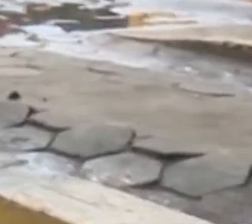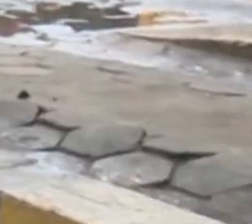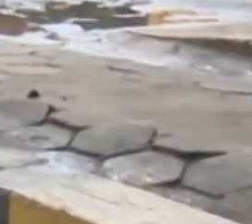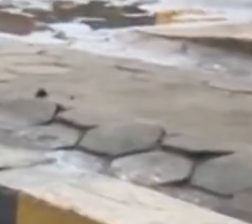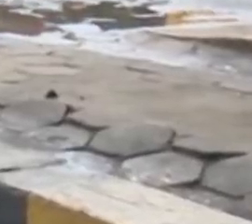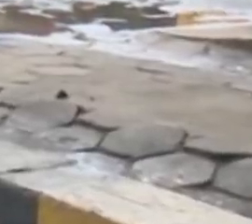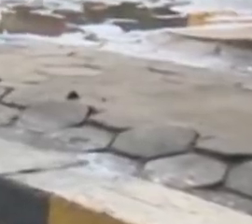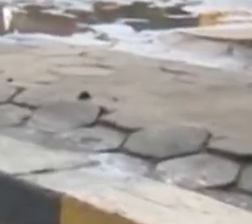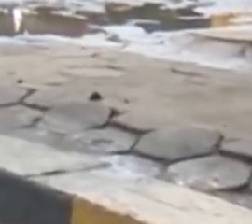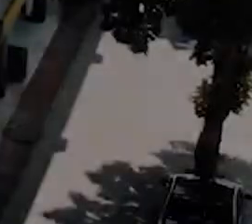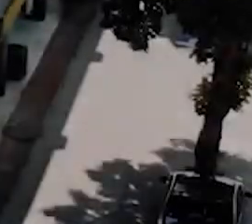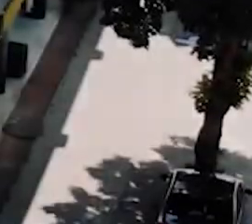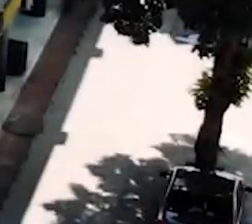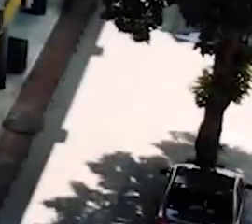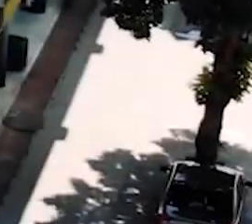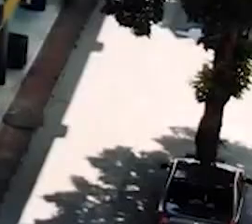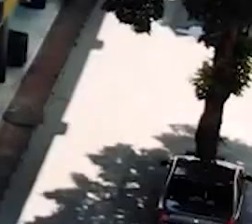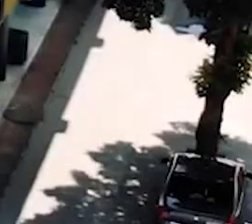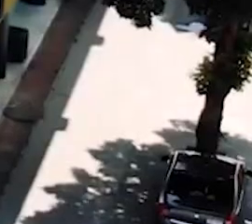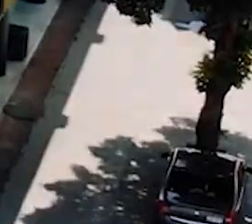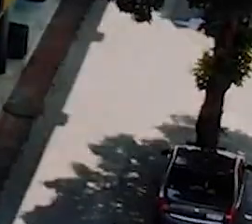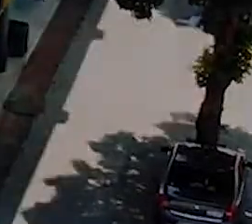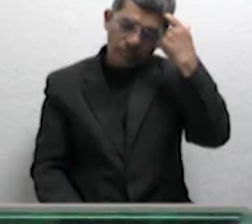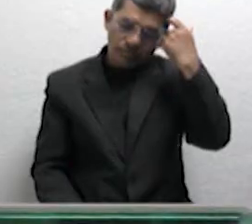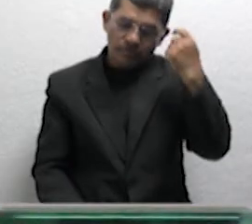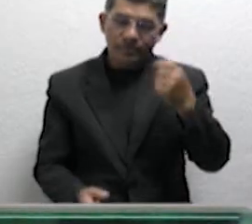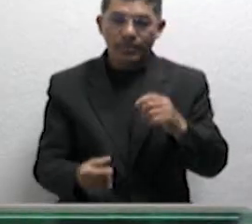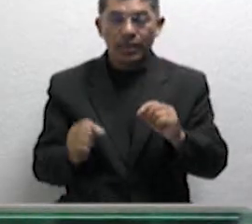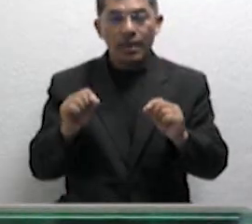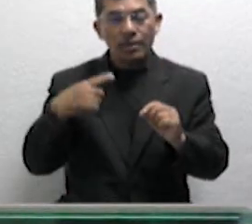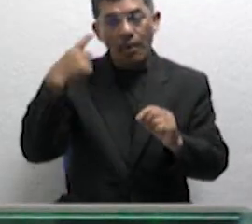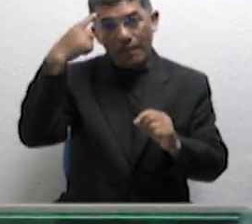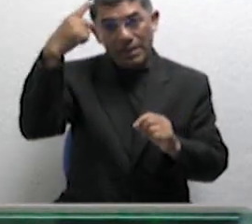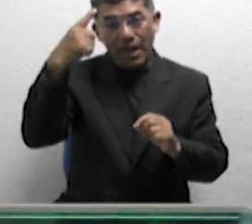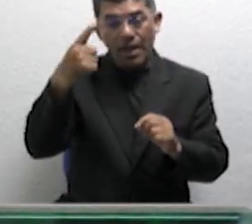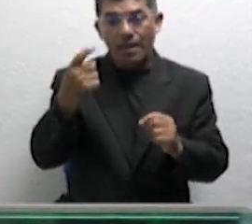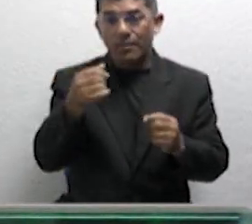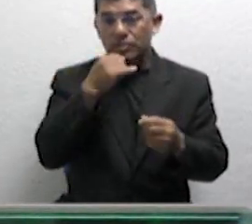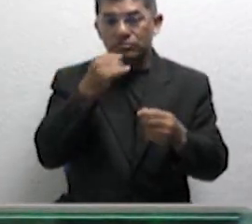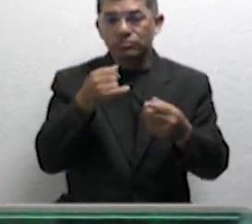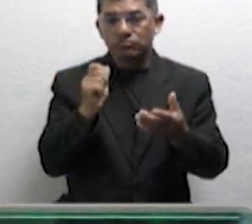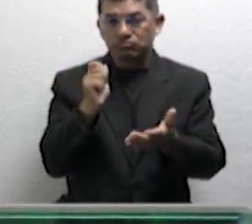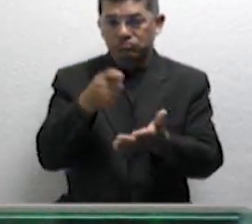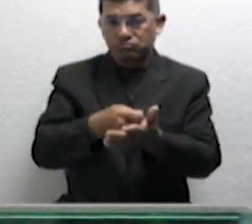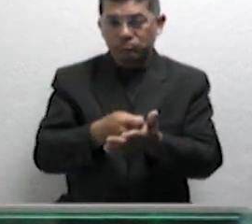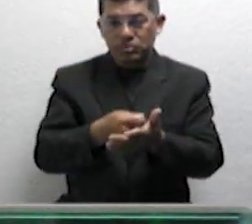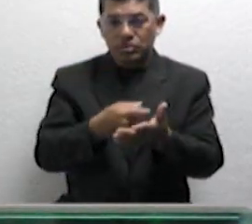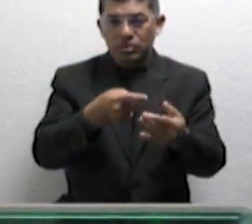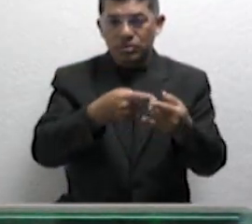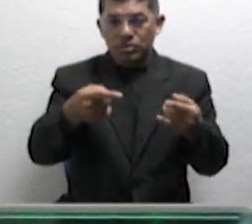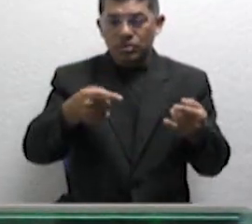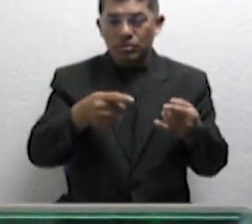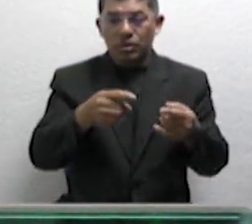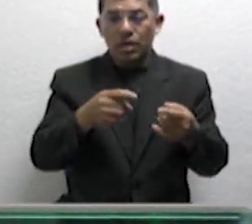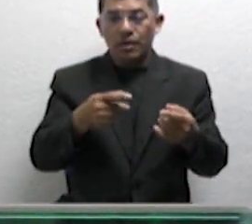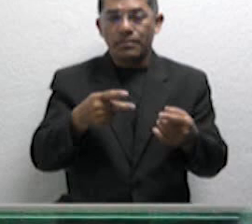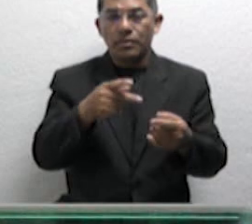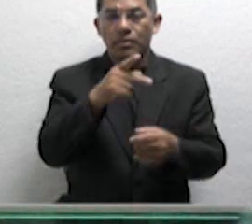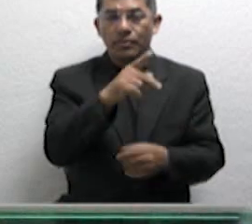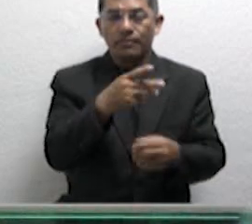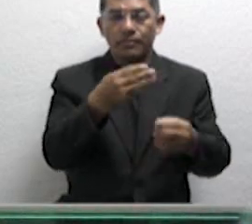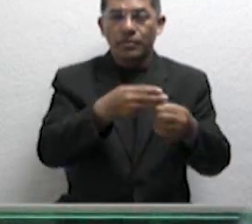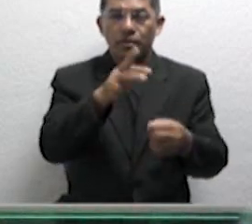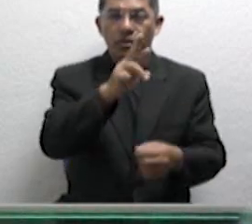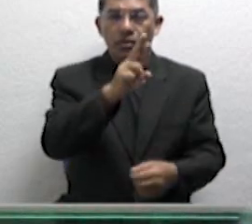da região metropolitana para estudar em Manaus. A passagem mais barata, que é para Rio Preto da Eva,